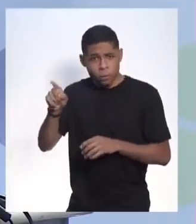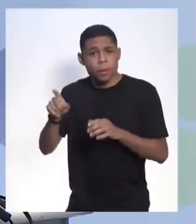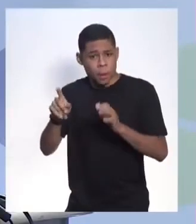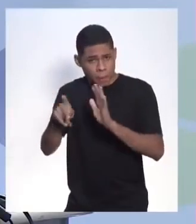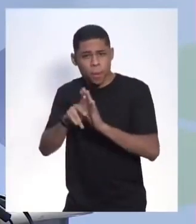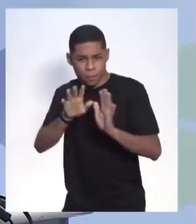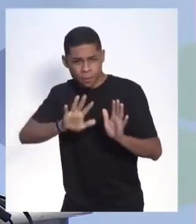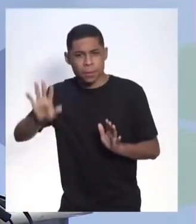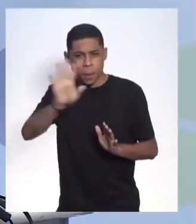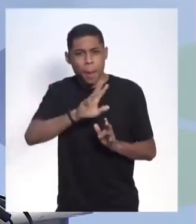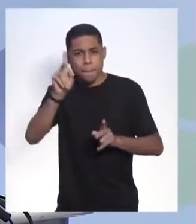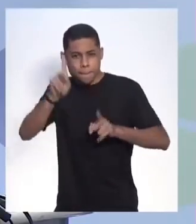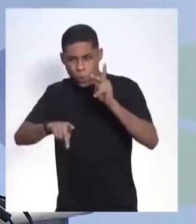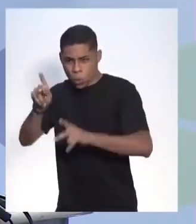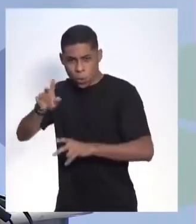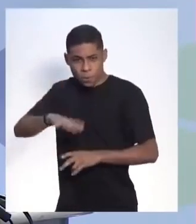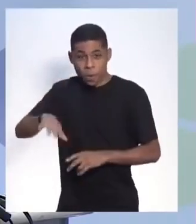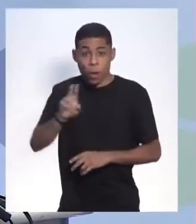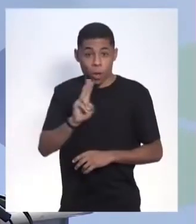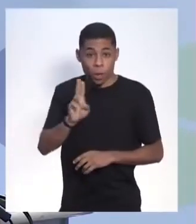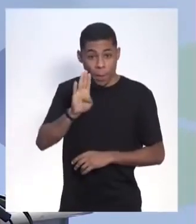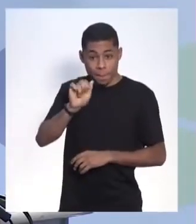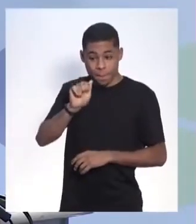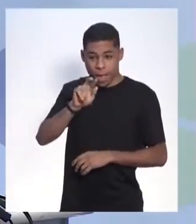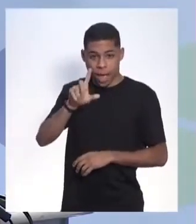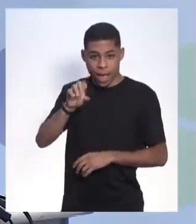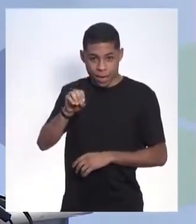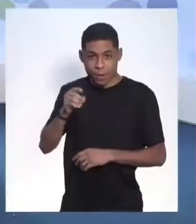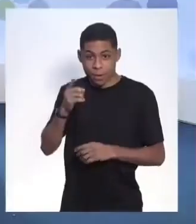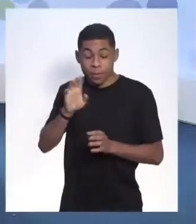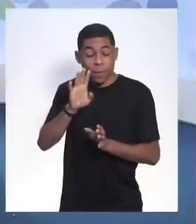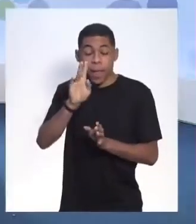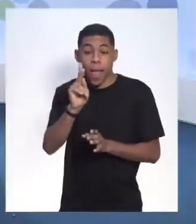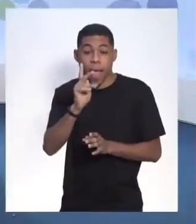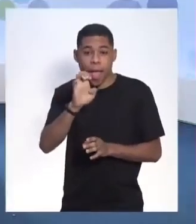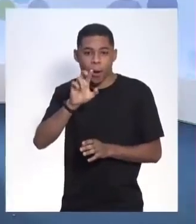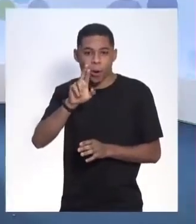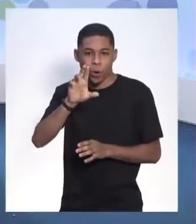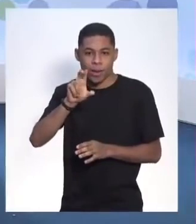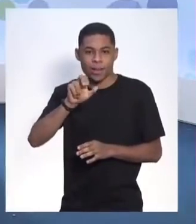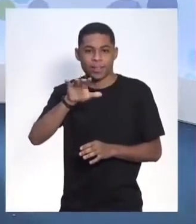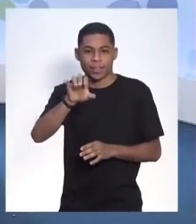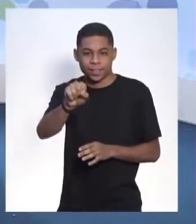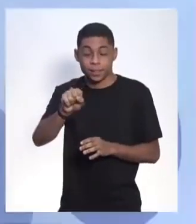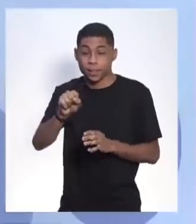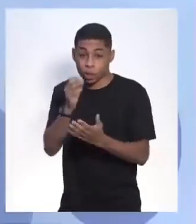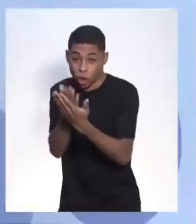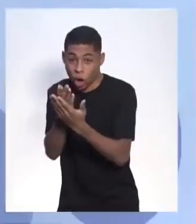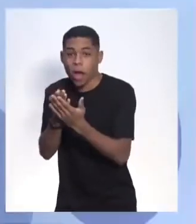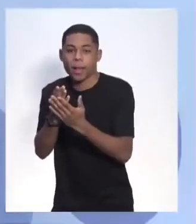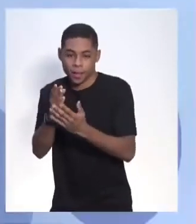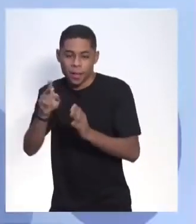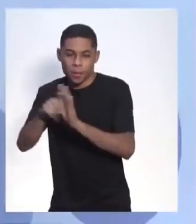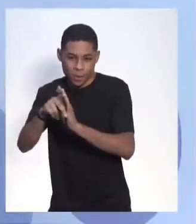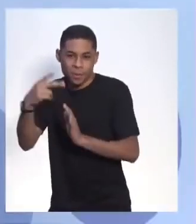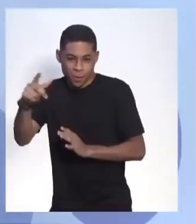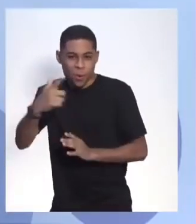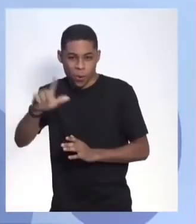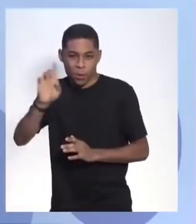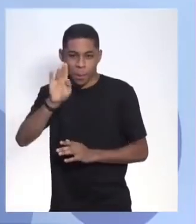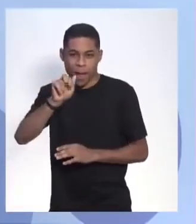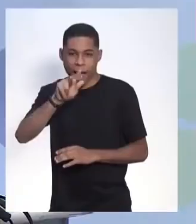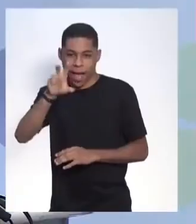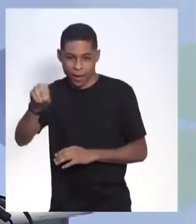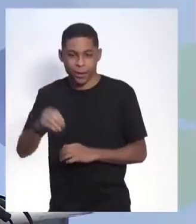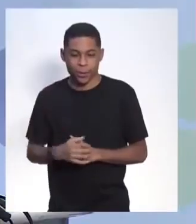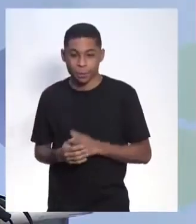de uma escola integral, Barão Homem de Melo, professor Hércules. Bom dia, Hércules. Bom dia, galera. Bom dia, professora Dani.